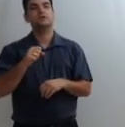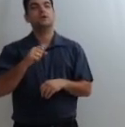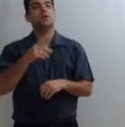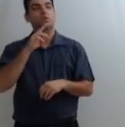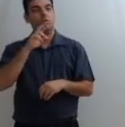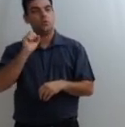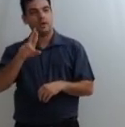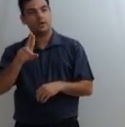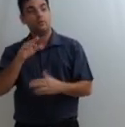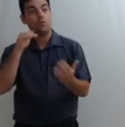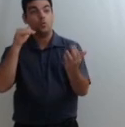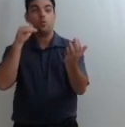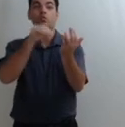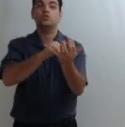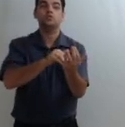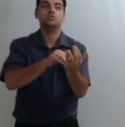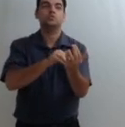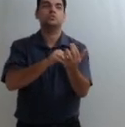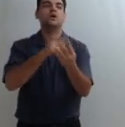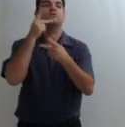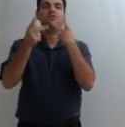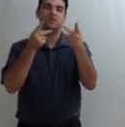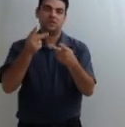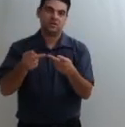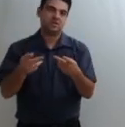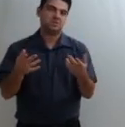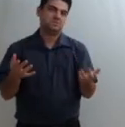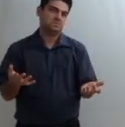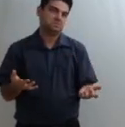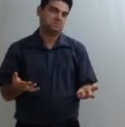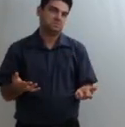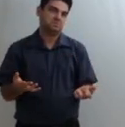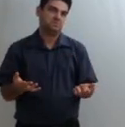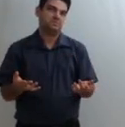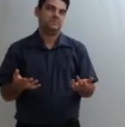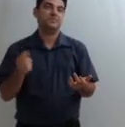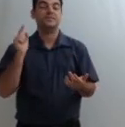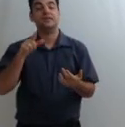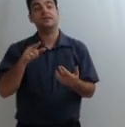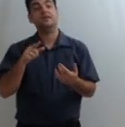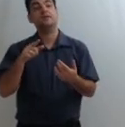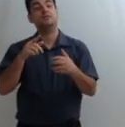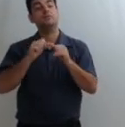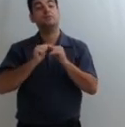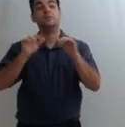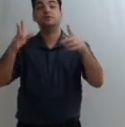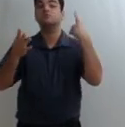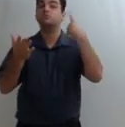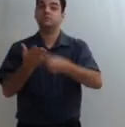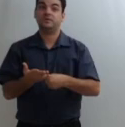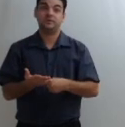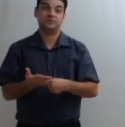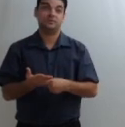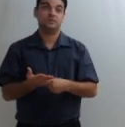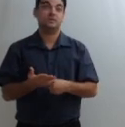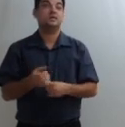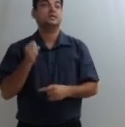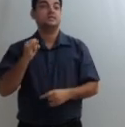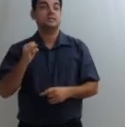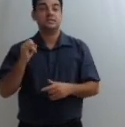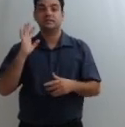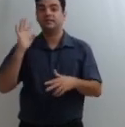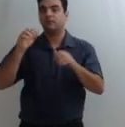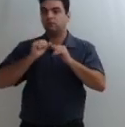da autodefesa, a partir da publicação do acordo. Ou seja, publicado o acordo com essa